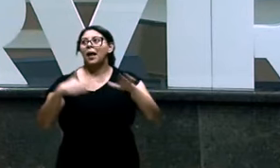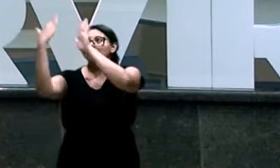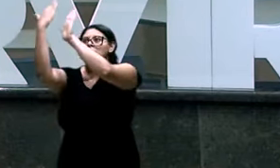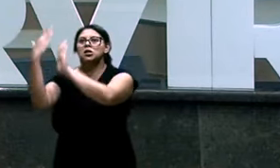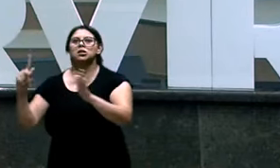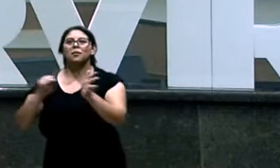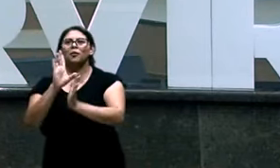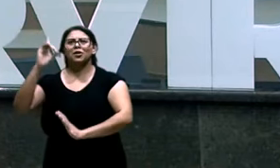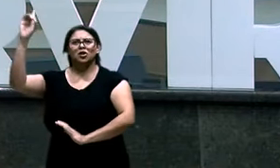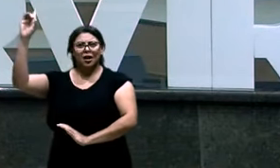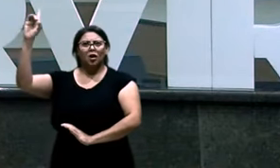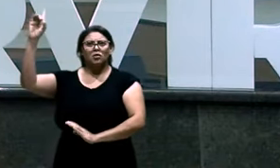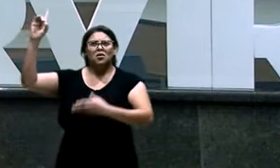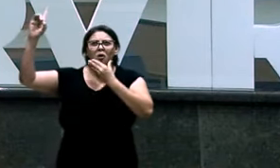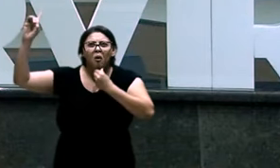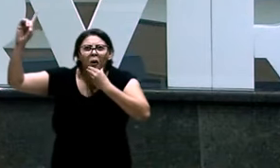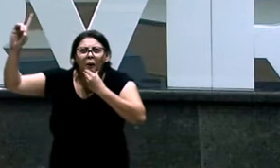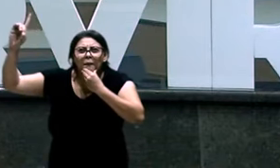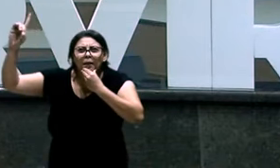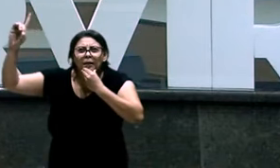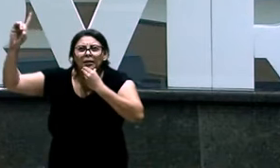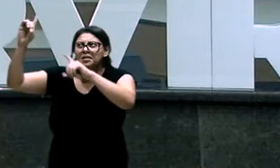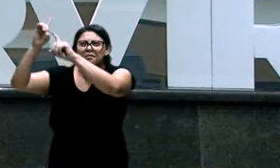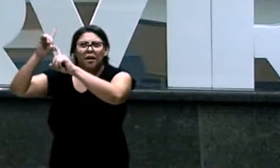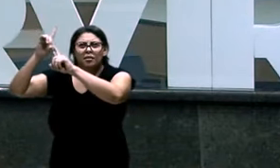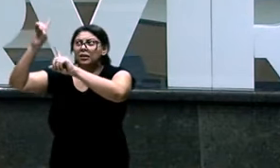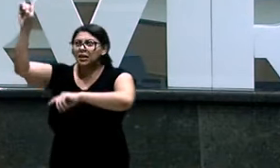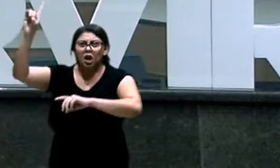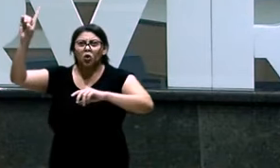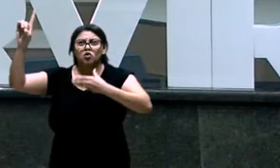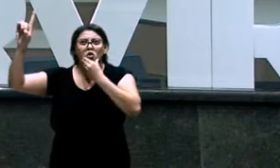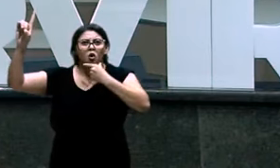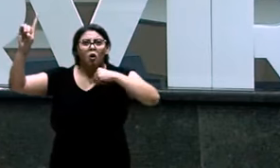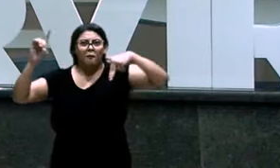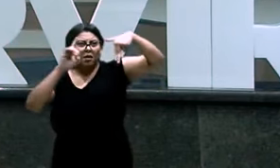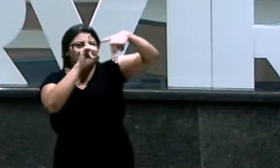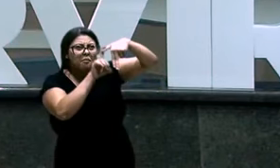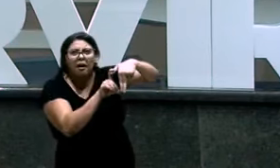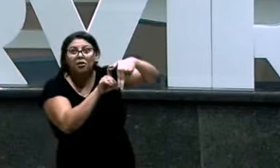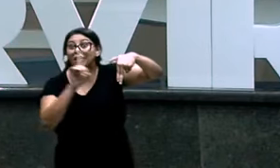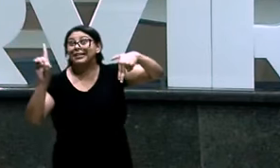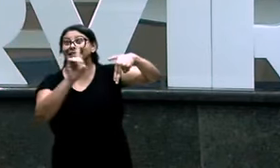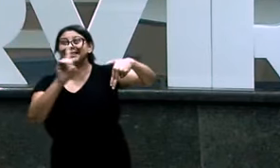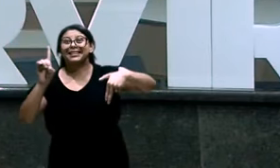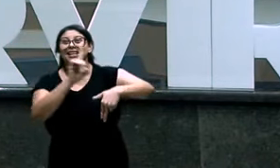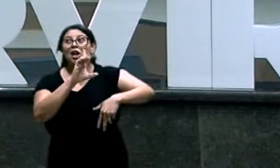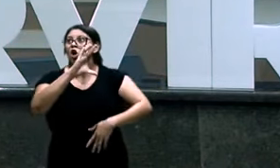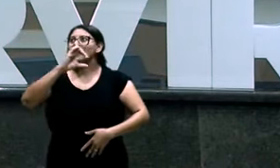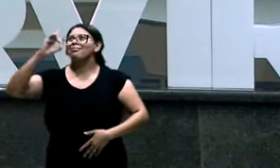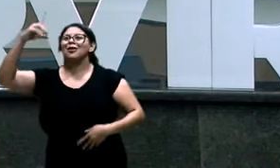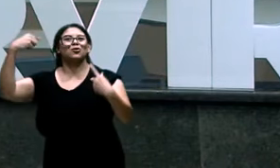dependo de homens. Eu vou repetir, alguém entendeu? Para minha presença descer, eu não preciso